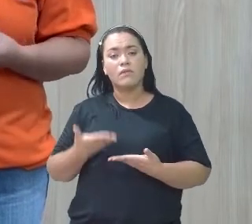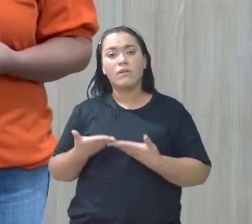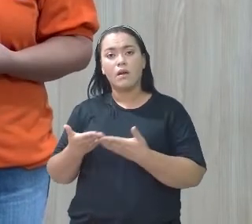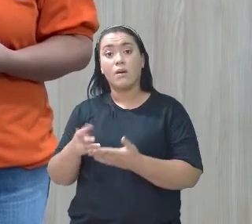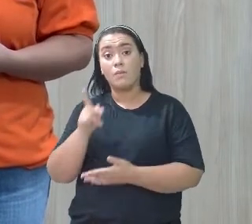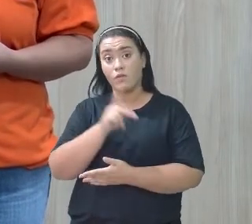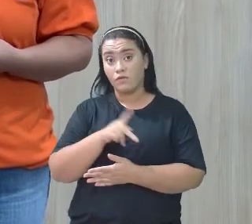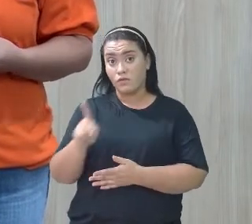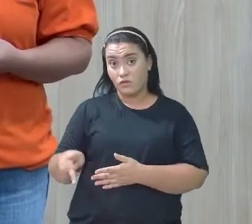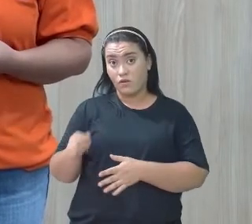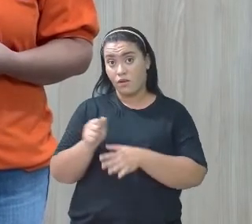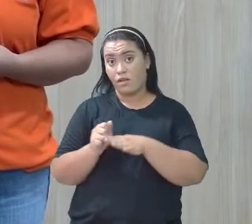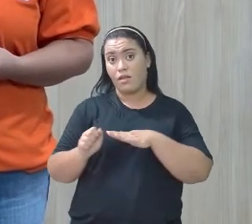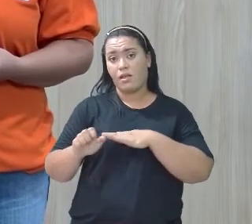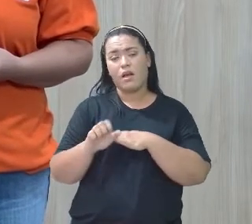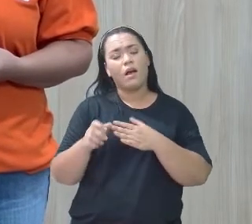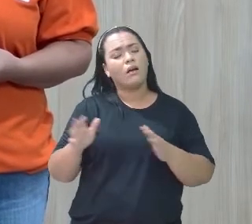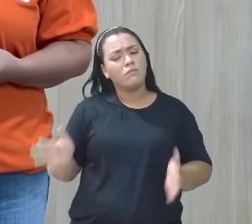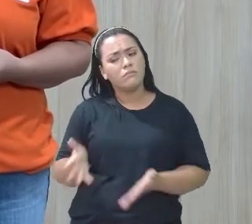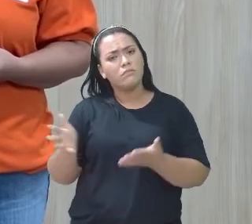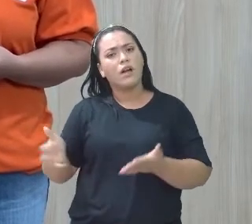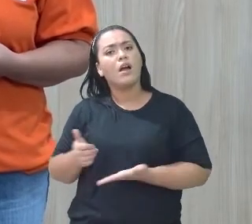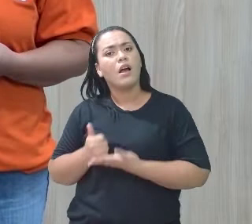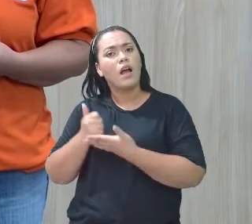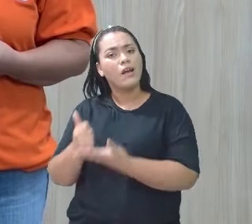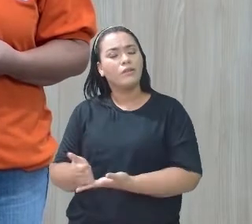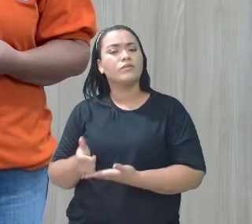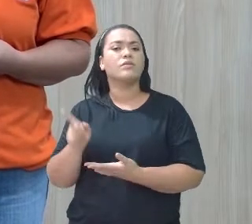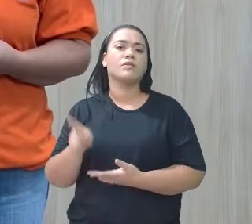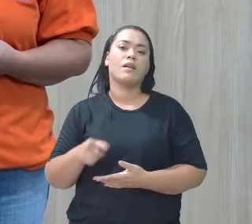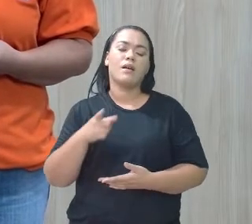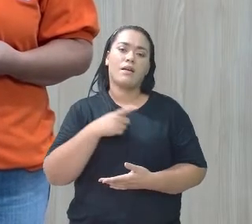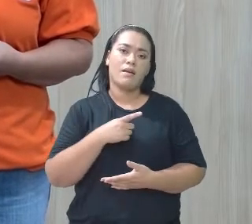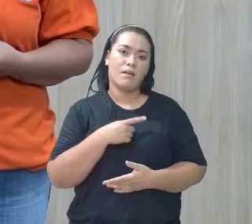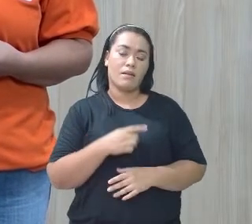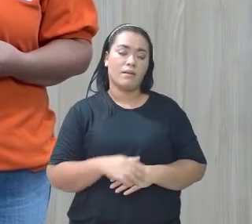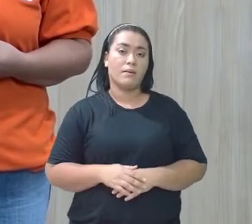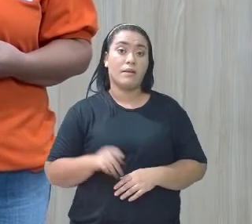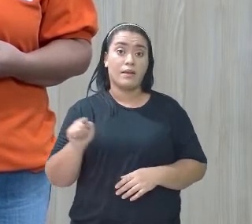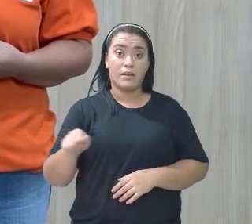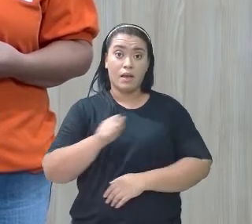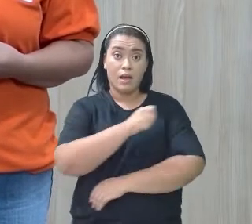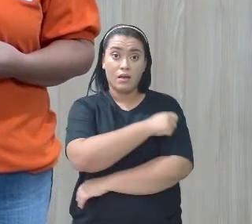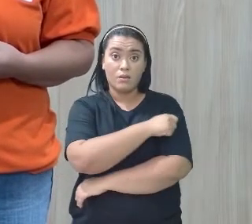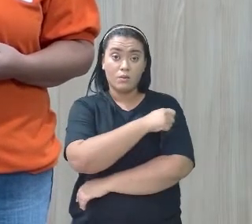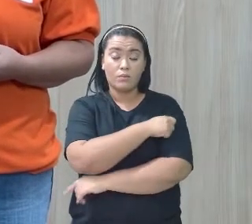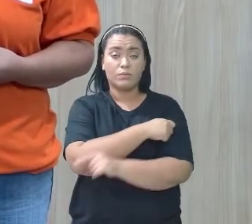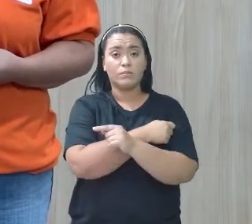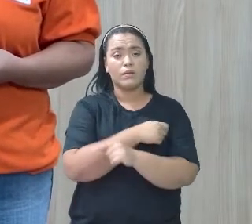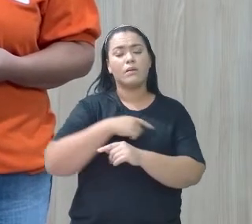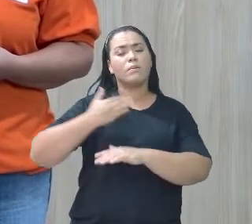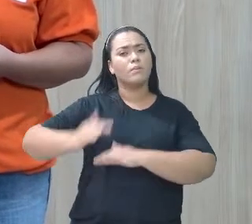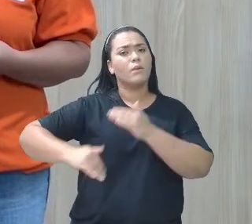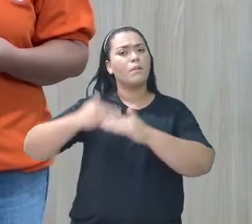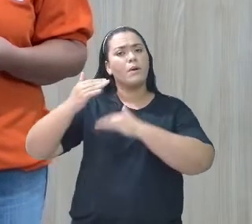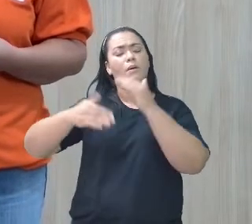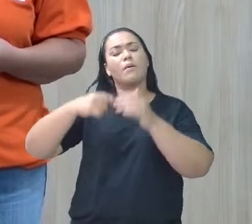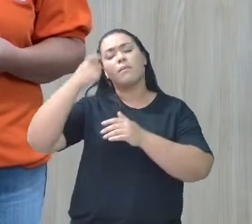E o professor do AE está ali para estimular essas habilidades, para fazer com que esse estudante ele